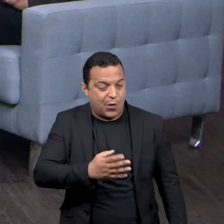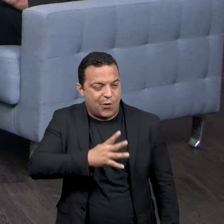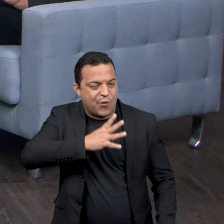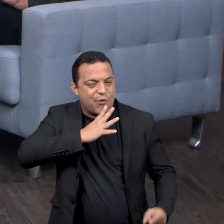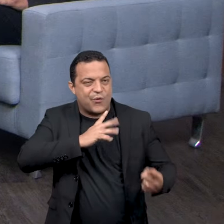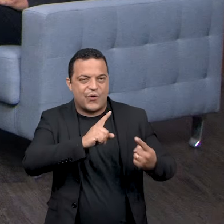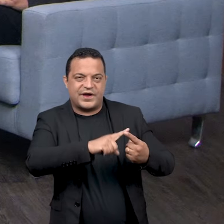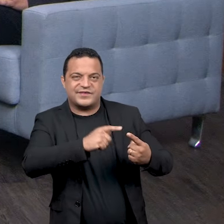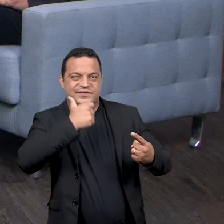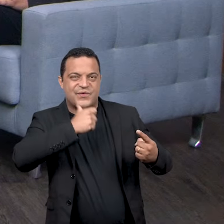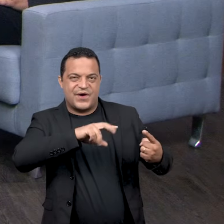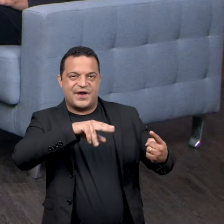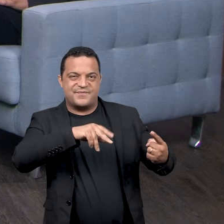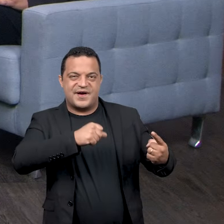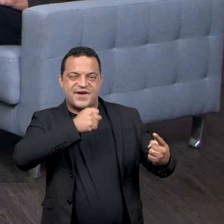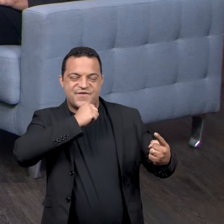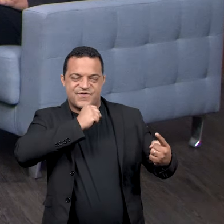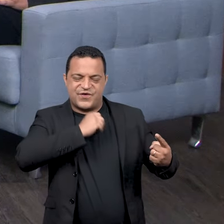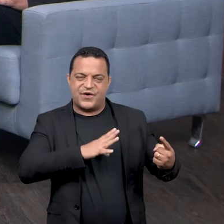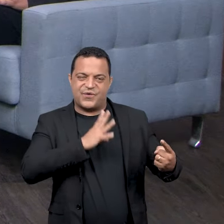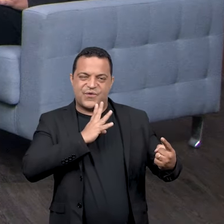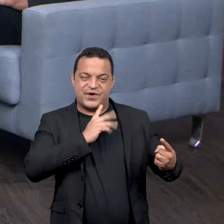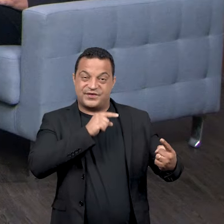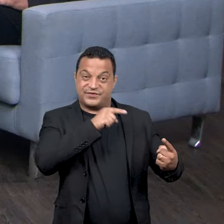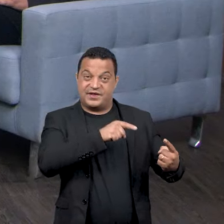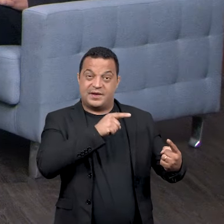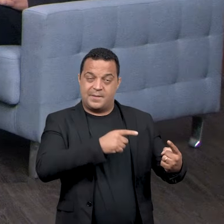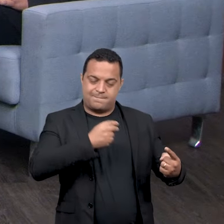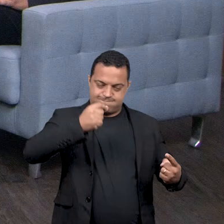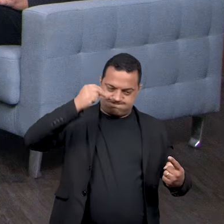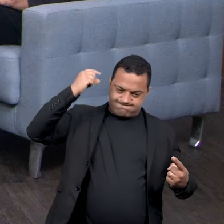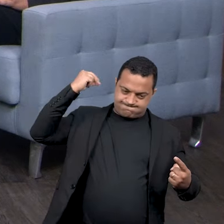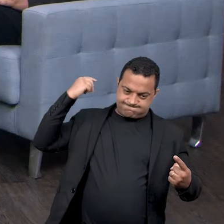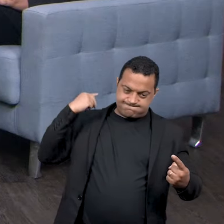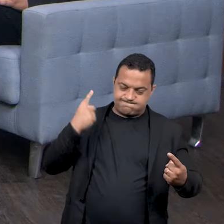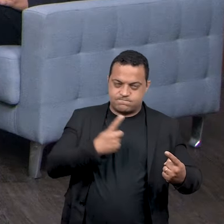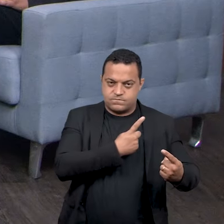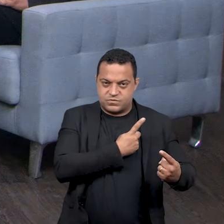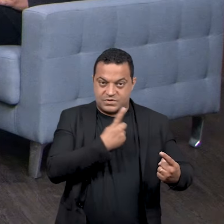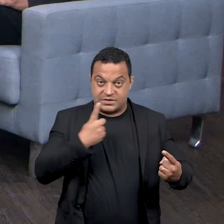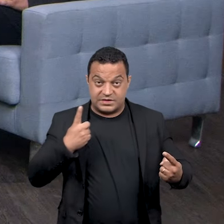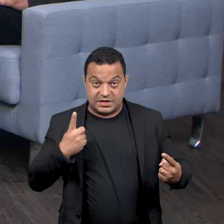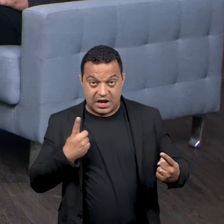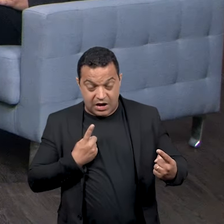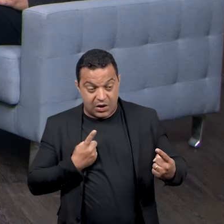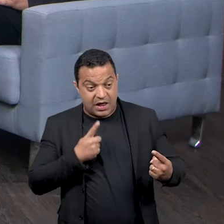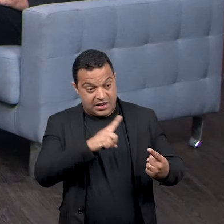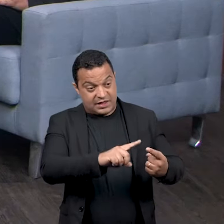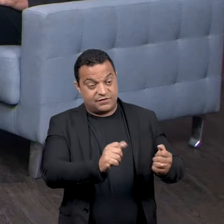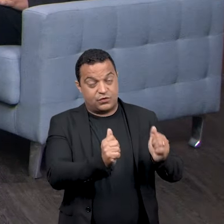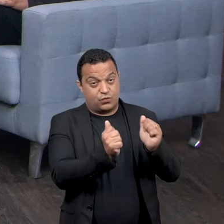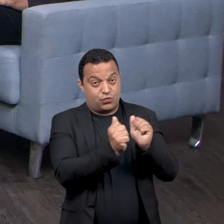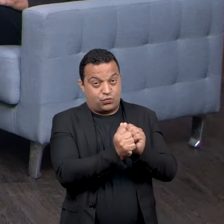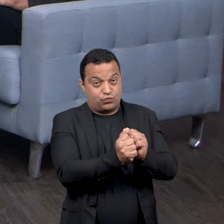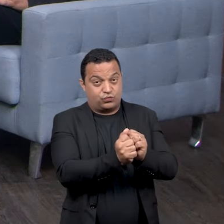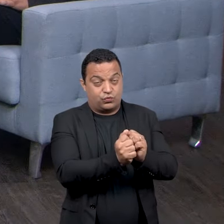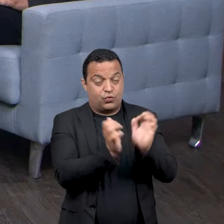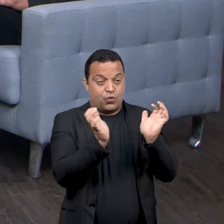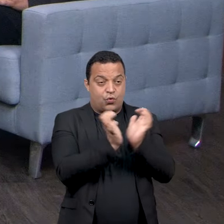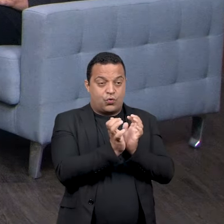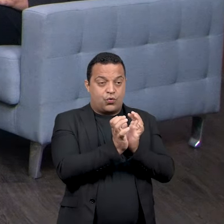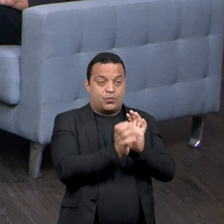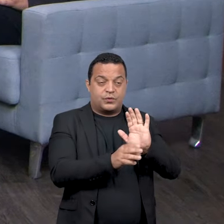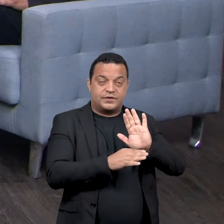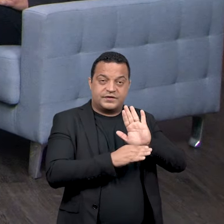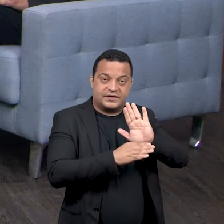pouquinho aqui. A irmã Sueli é uma bênção mesmo. Eu estava como diácono na igreja em Balneário 1, ela era do meu grupo de